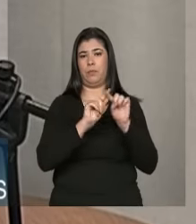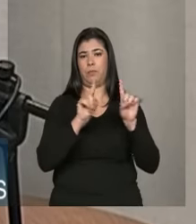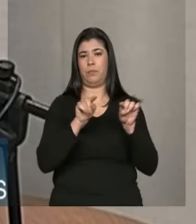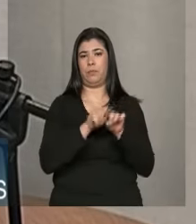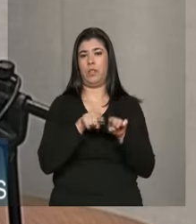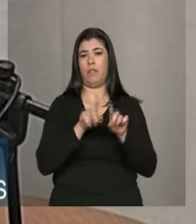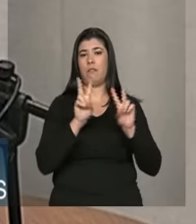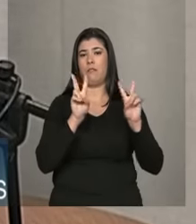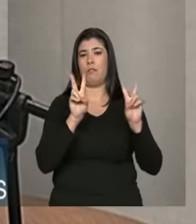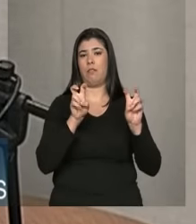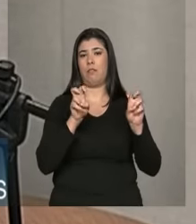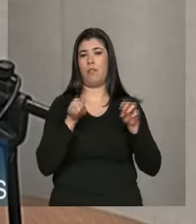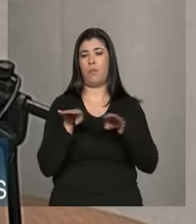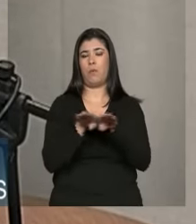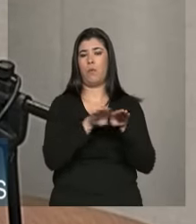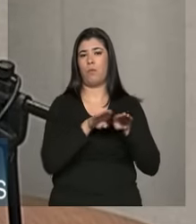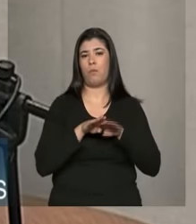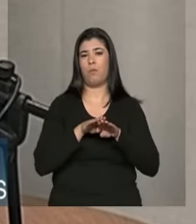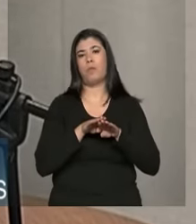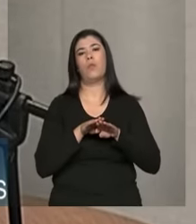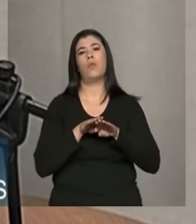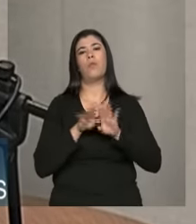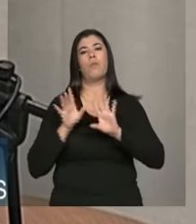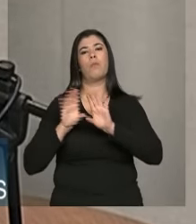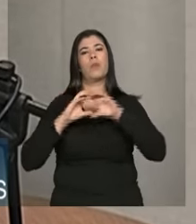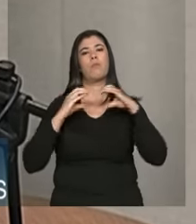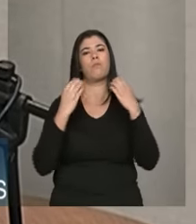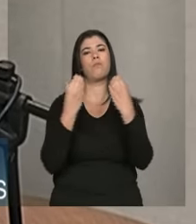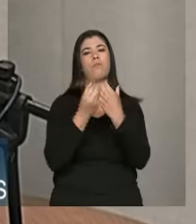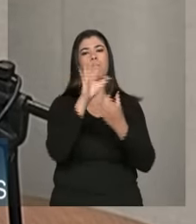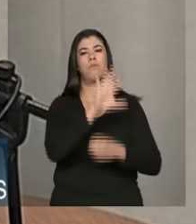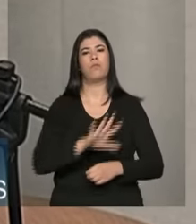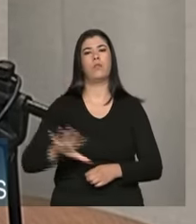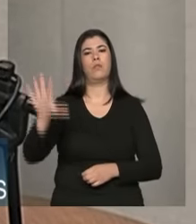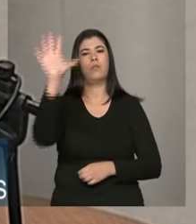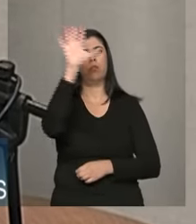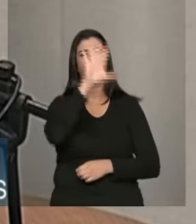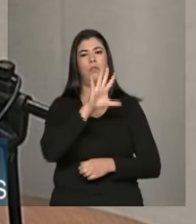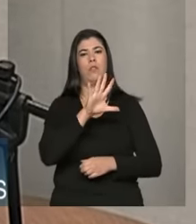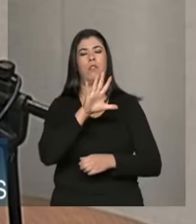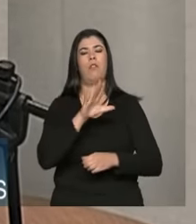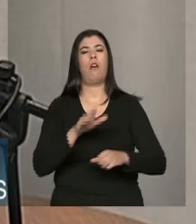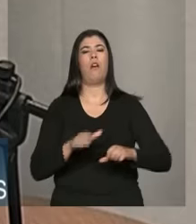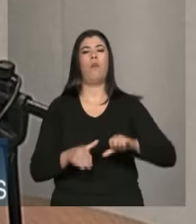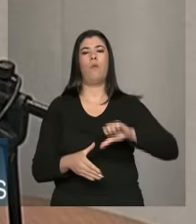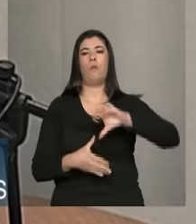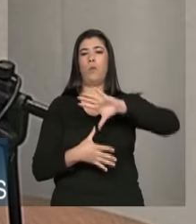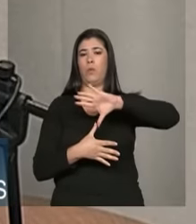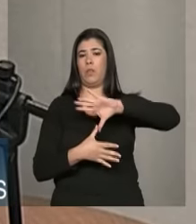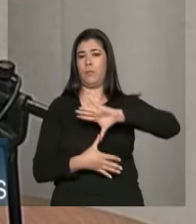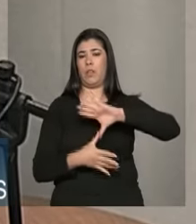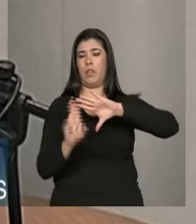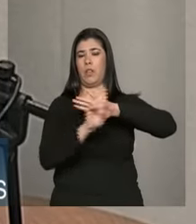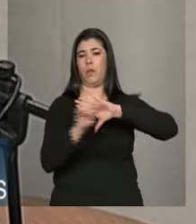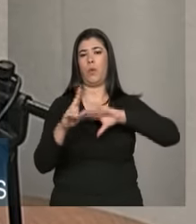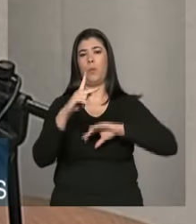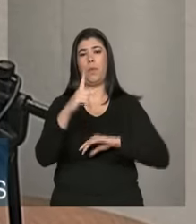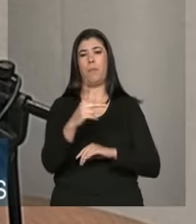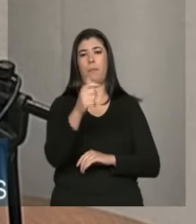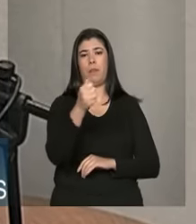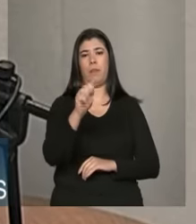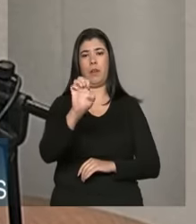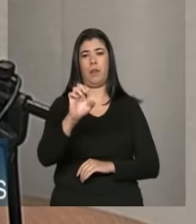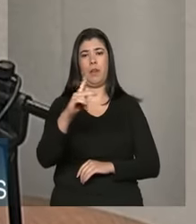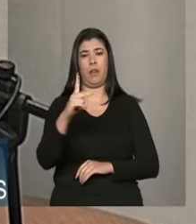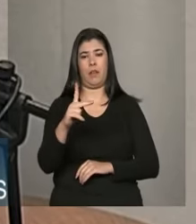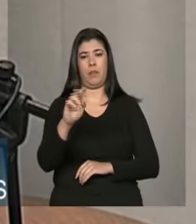das Américas Espanha e Portugal o paep com tema comum e